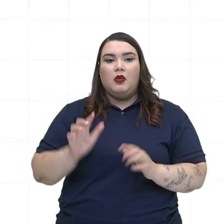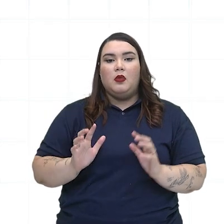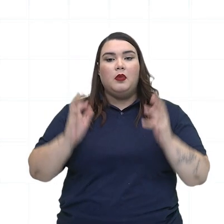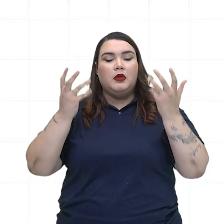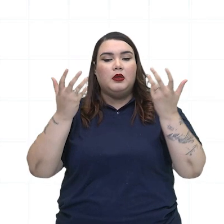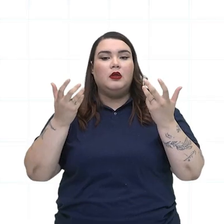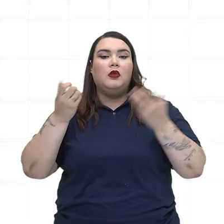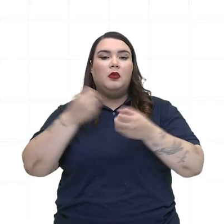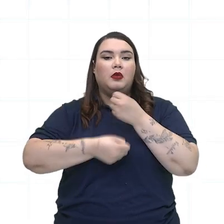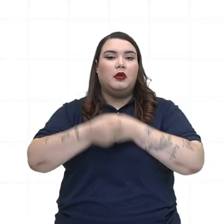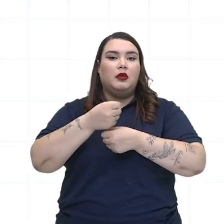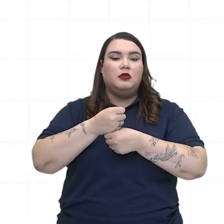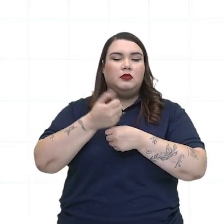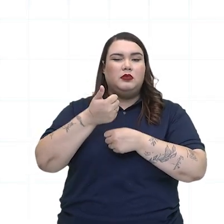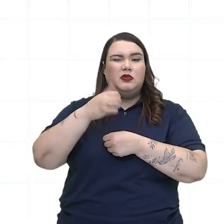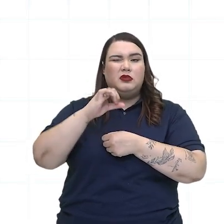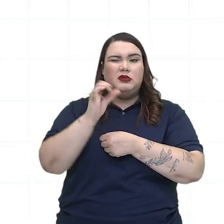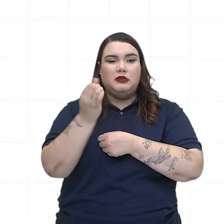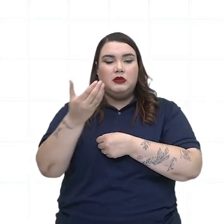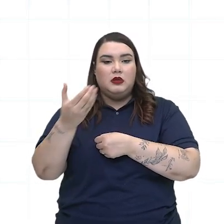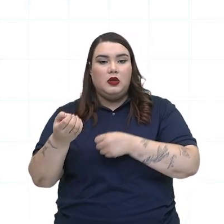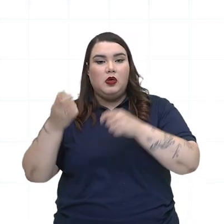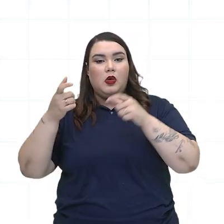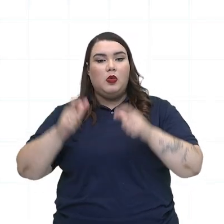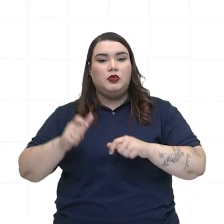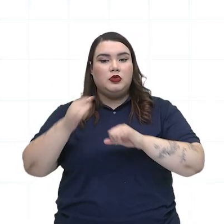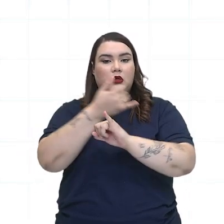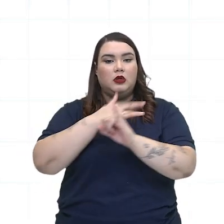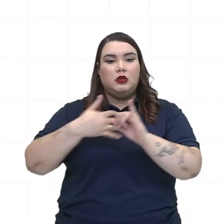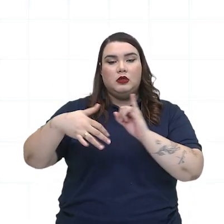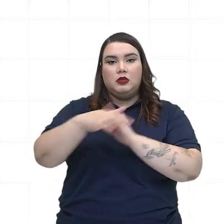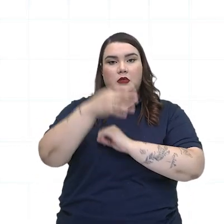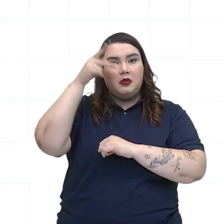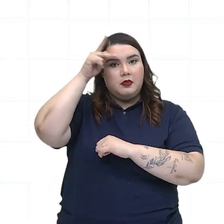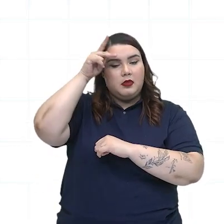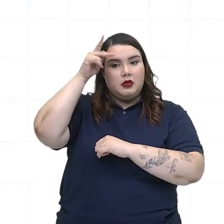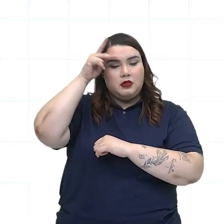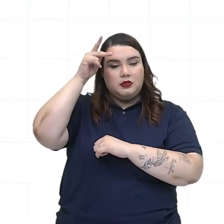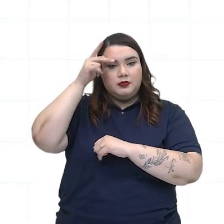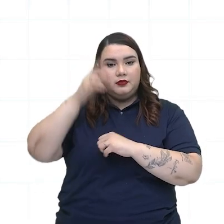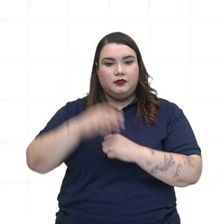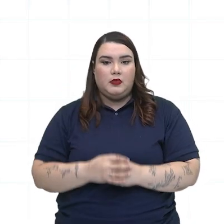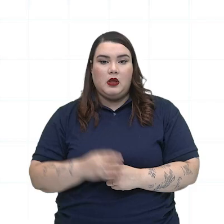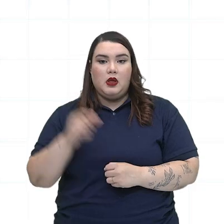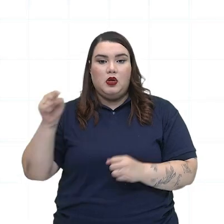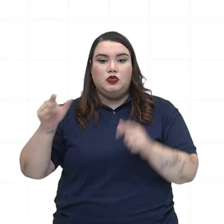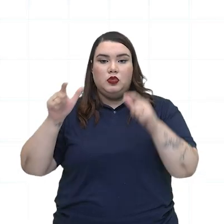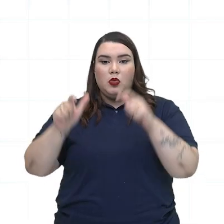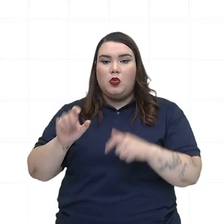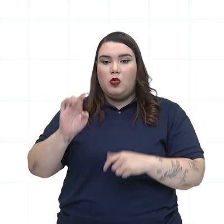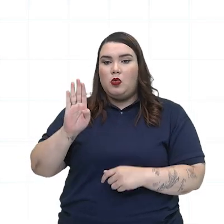60, na ilha de Parintins, tá? Lembrando que o bumbódromo, ele foi construído lá em